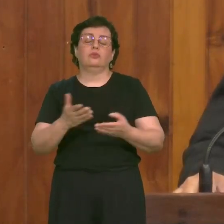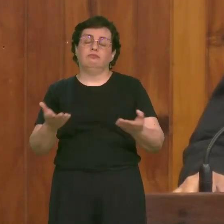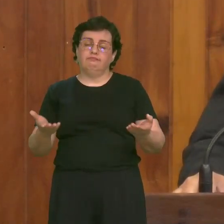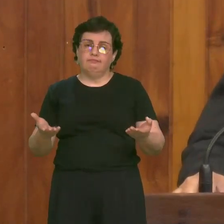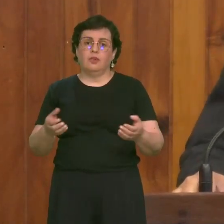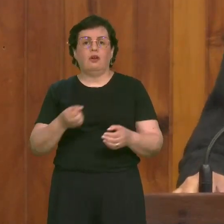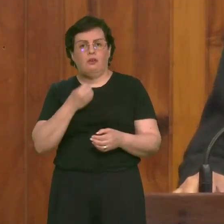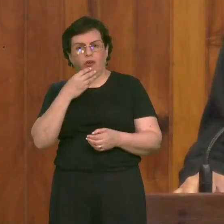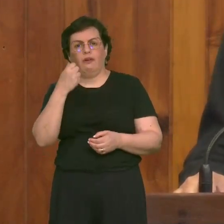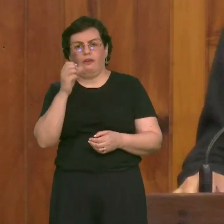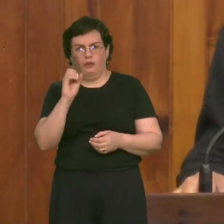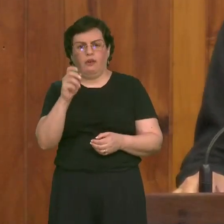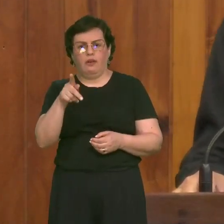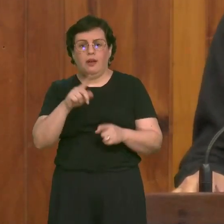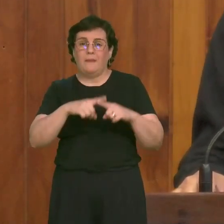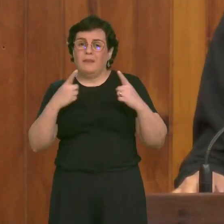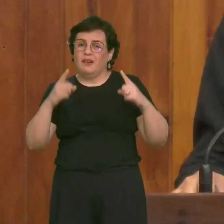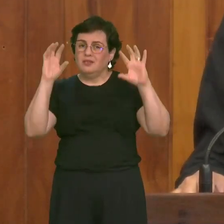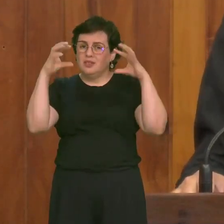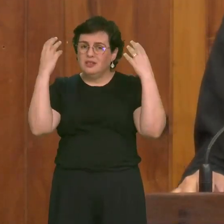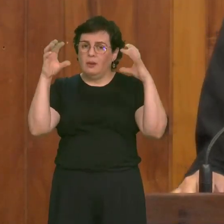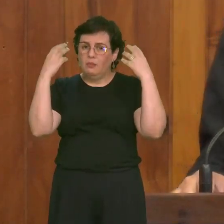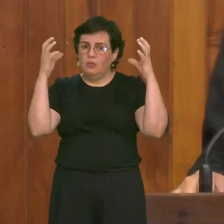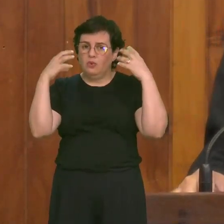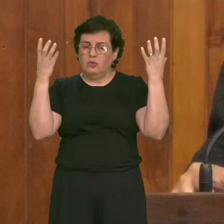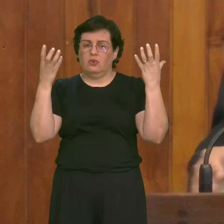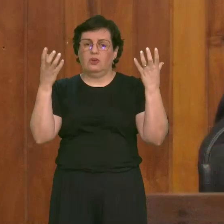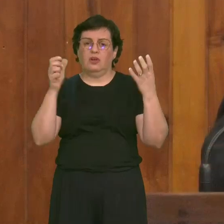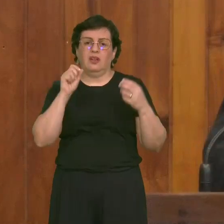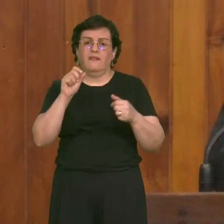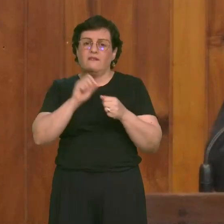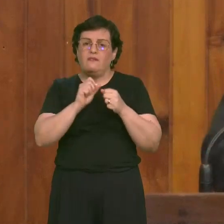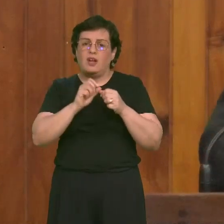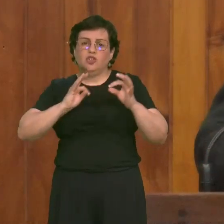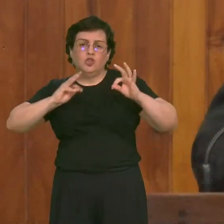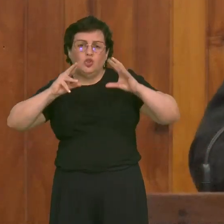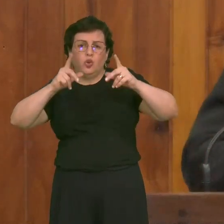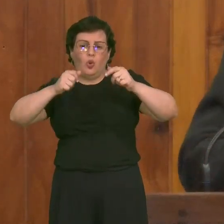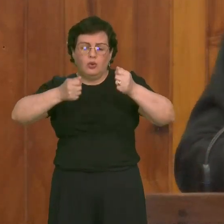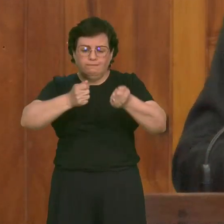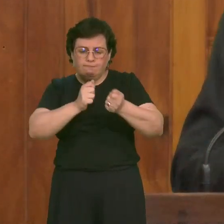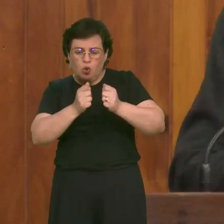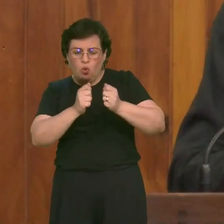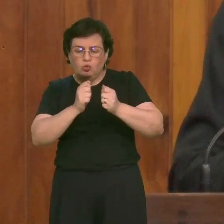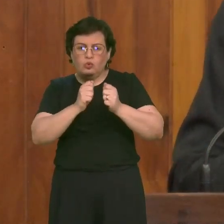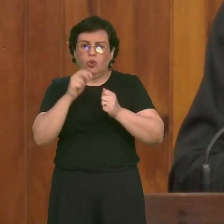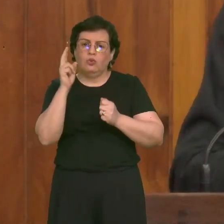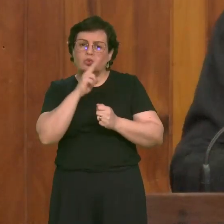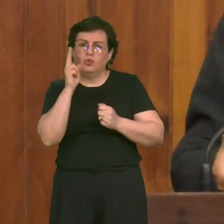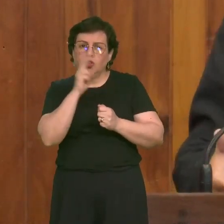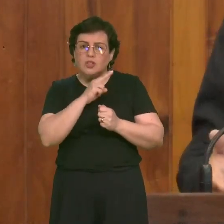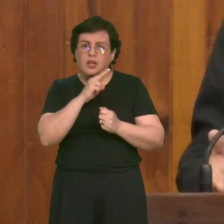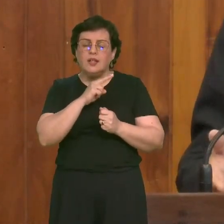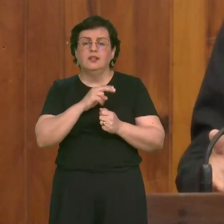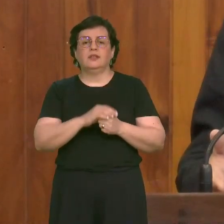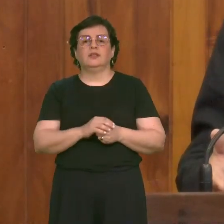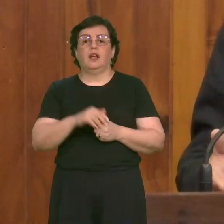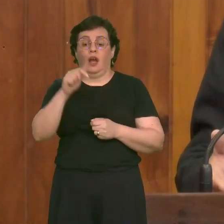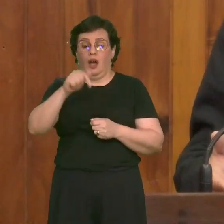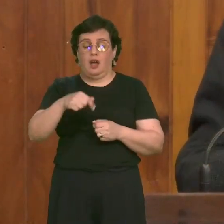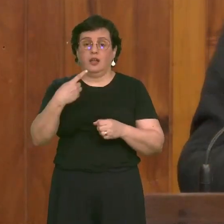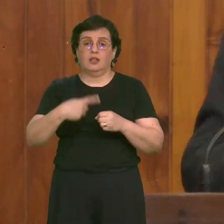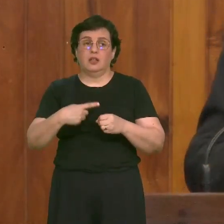tudo bem mas o SAMU é que faz toda regulação de urgência emergência do município de Marília